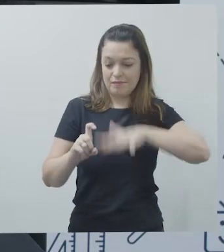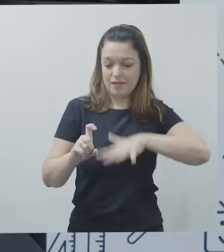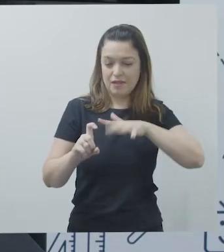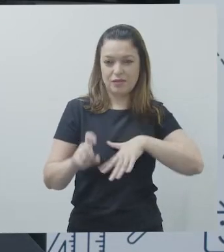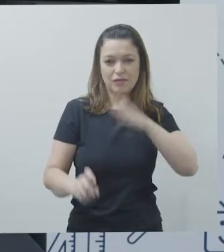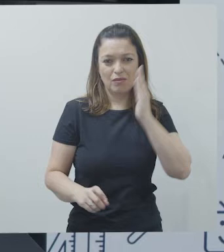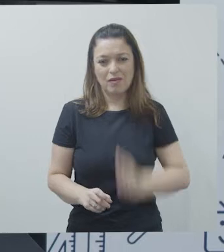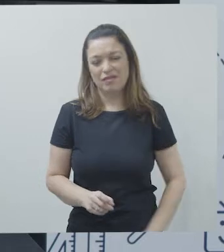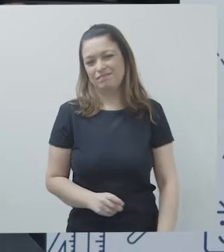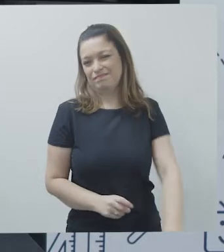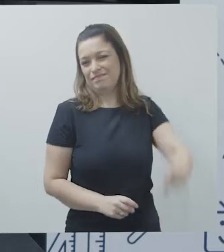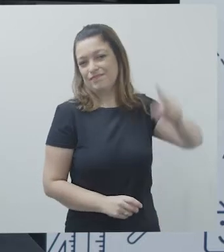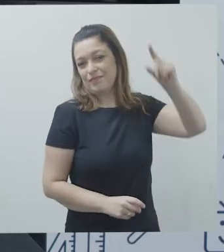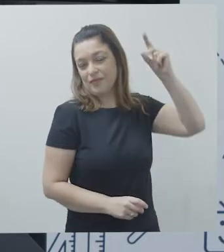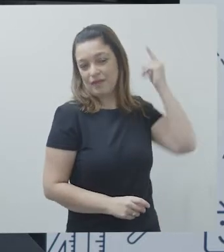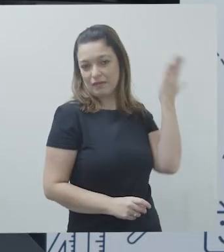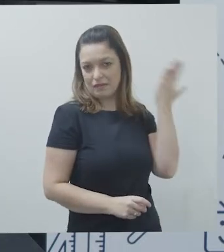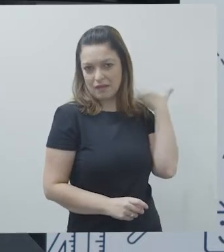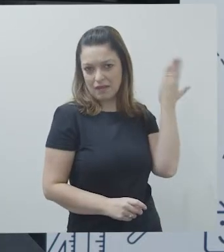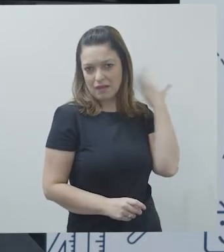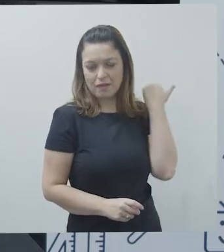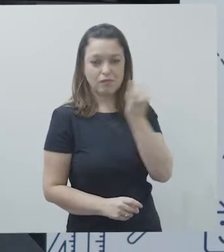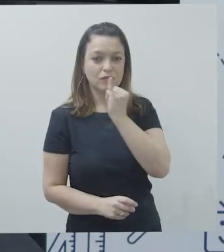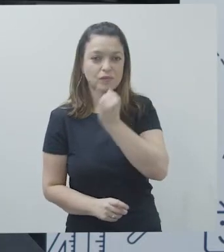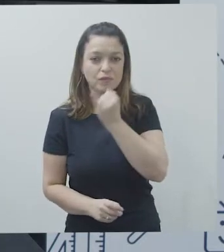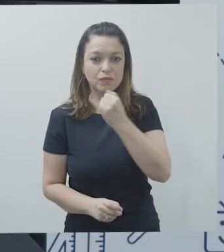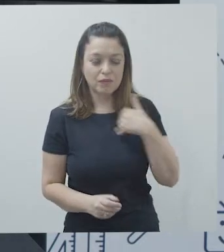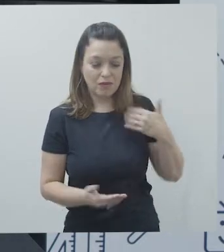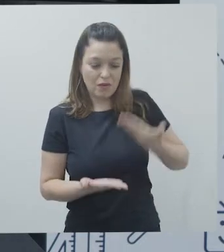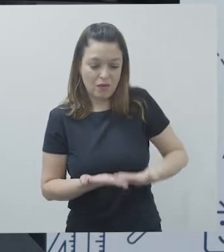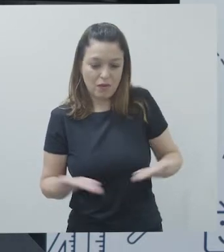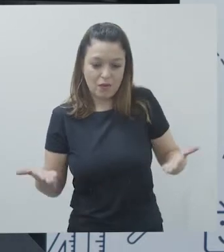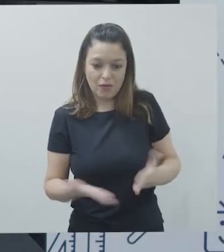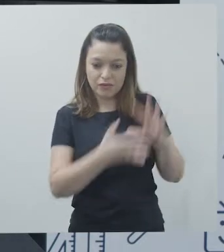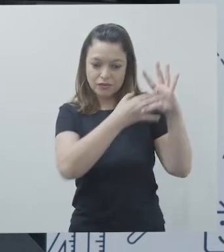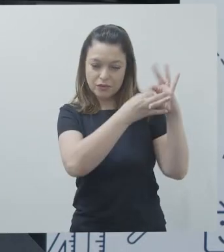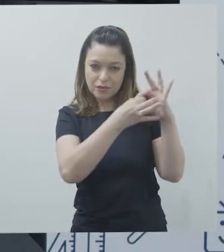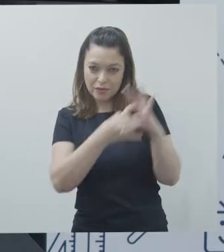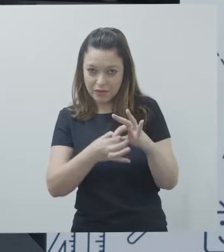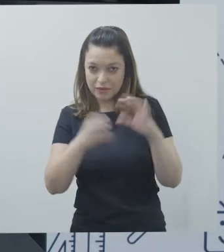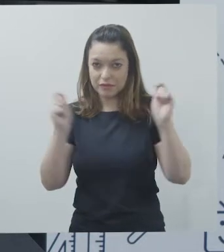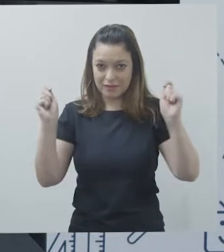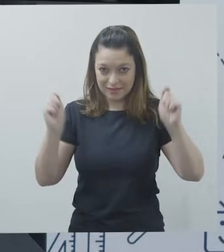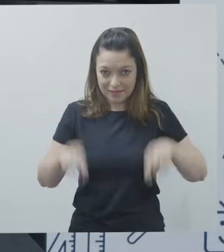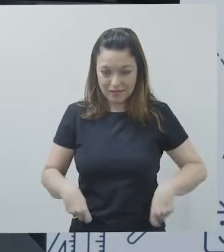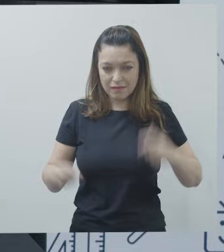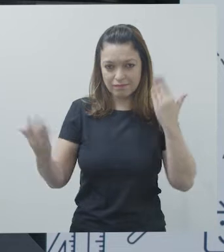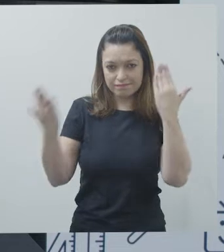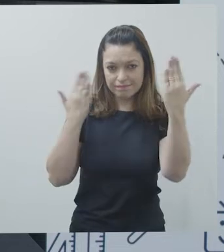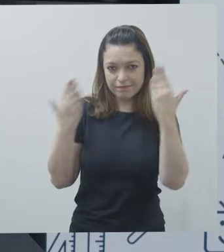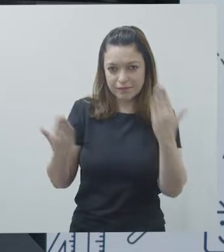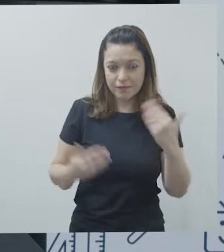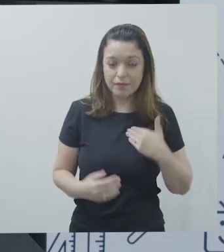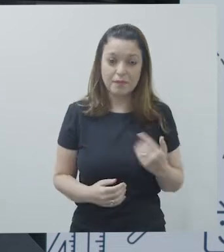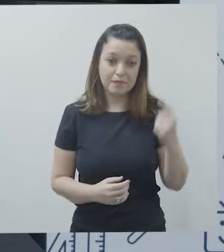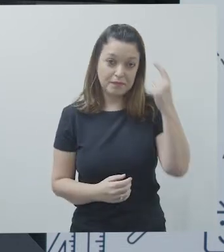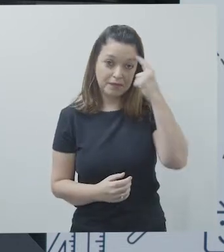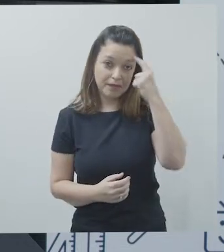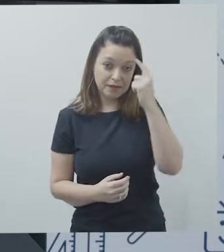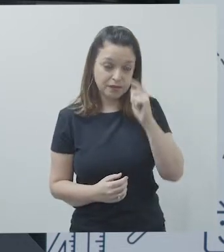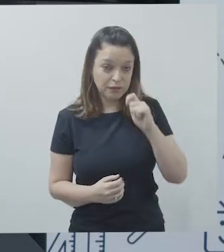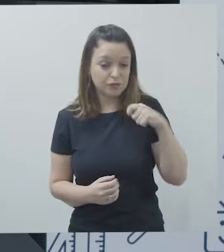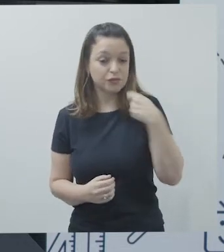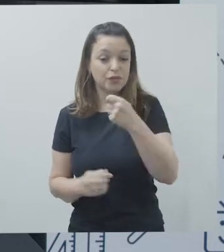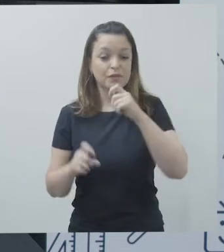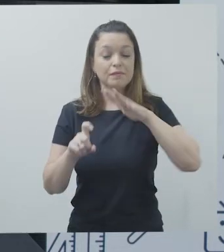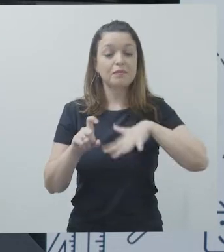contado há tanto tempo e trazer para coisas de hoje? Será que isso é possível quando a gente pensa na questão desses